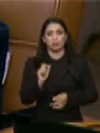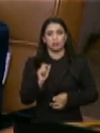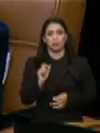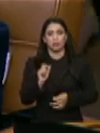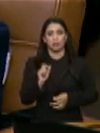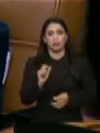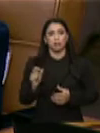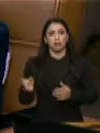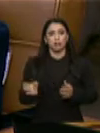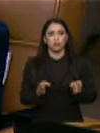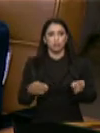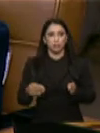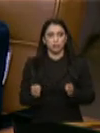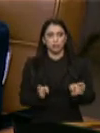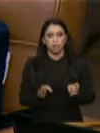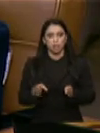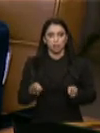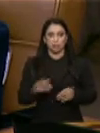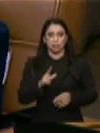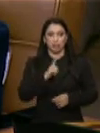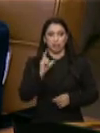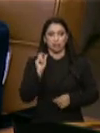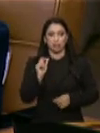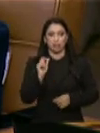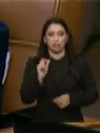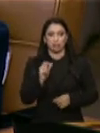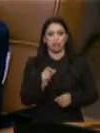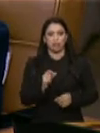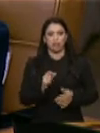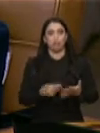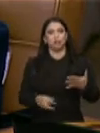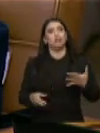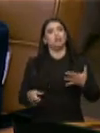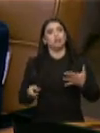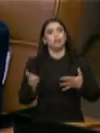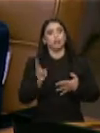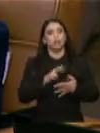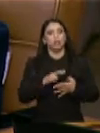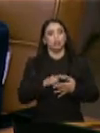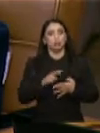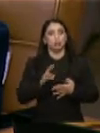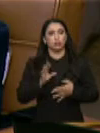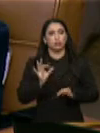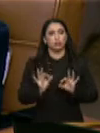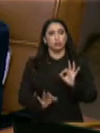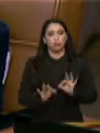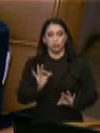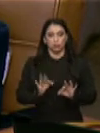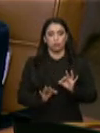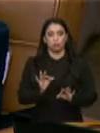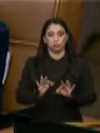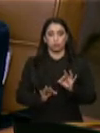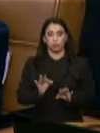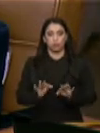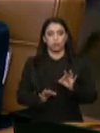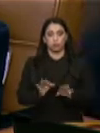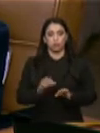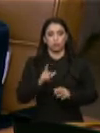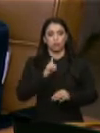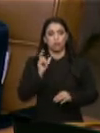vênia, flexibiliza, sim, a coisa julgada, ou pelo menos inova quanto aos efeitos da coisa julgada